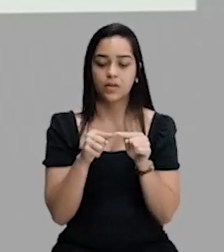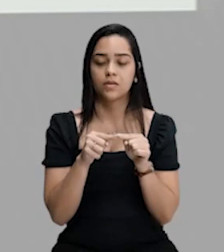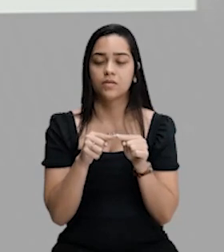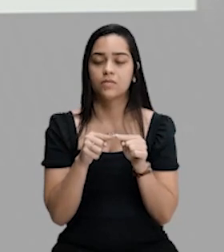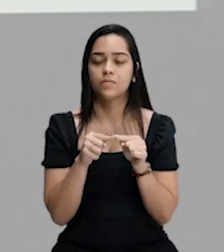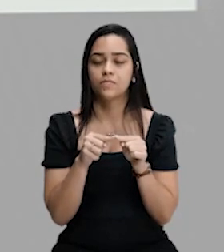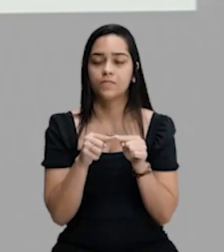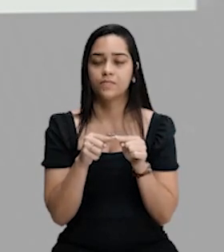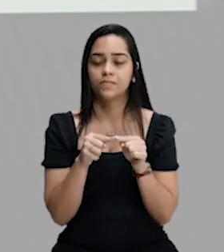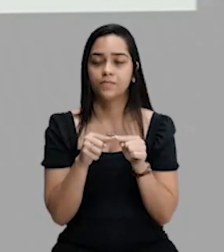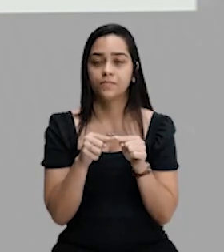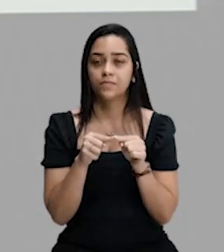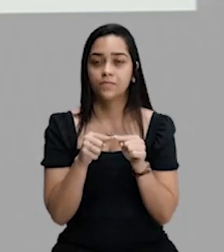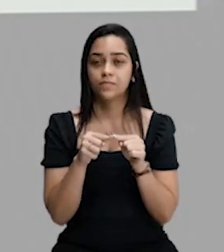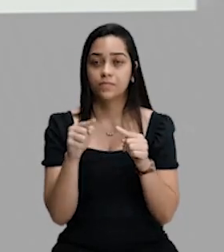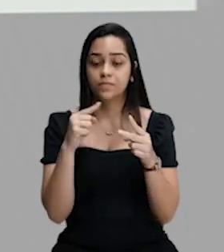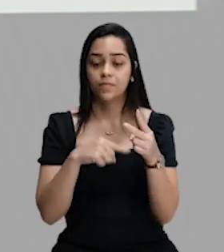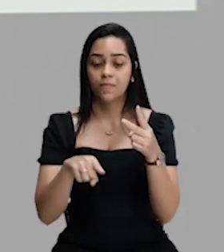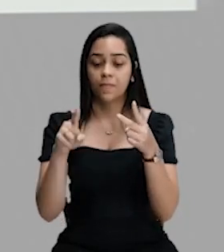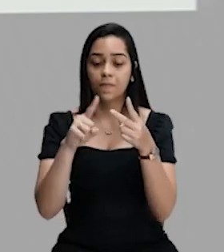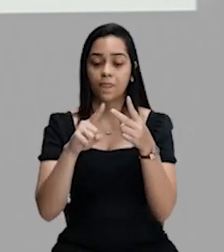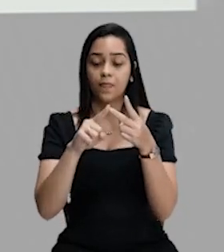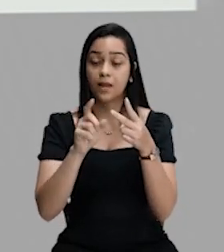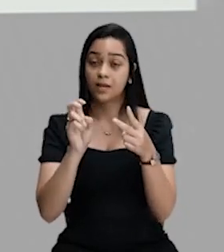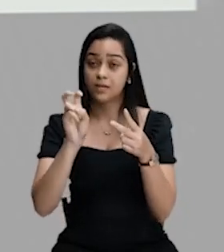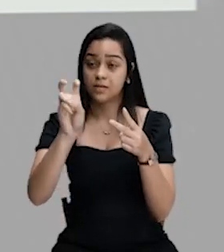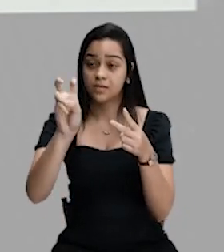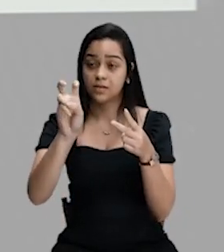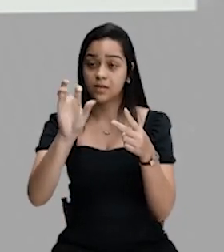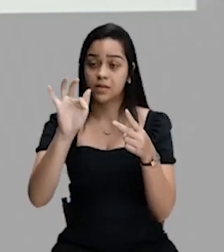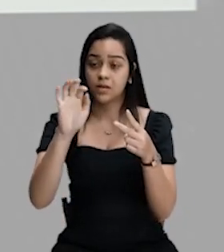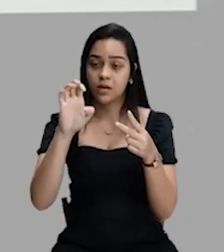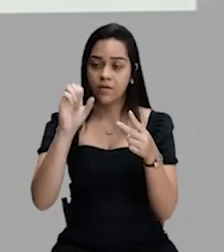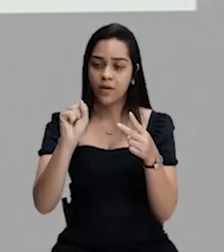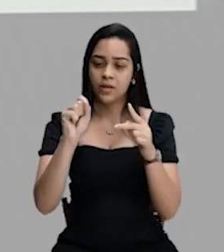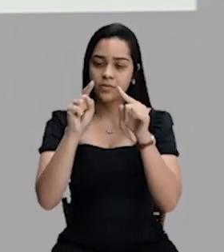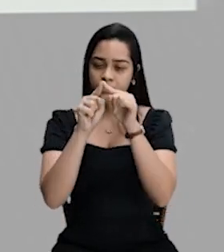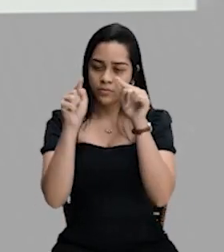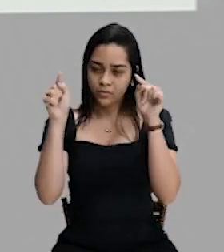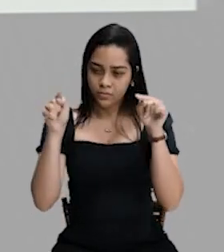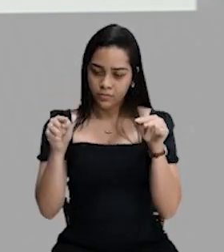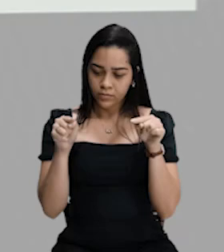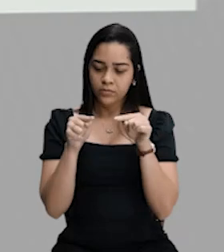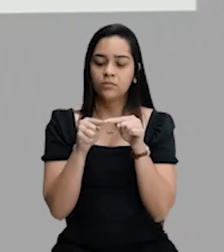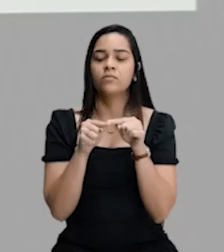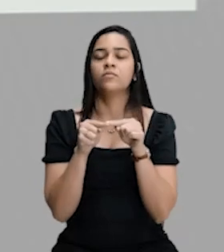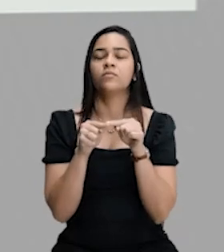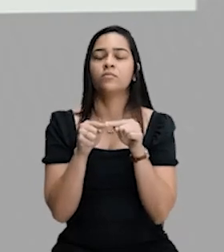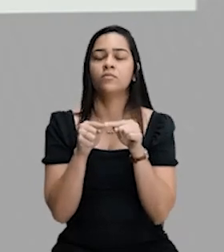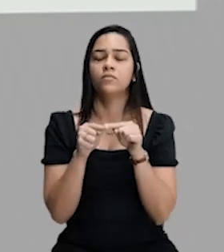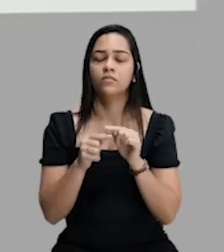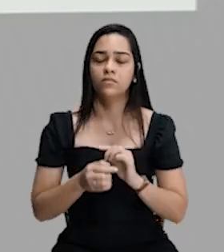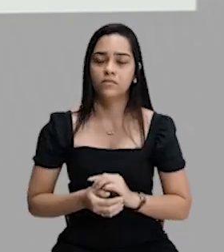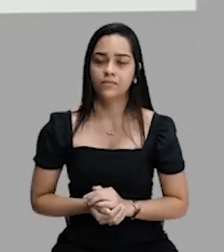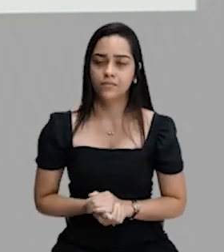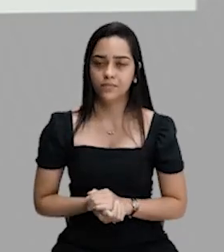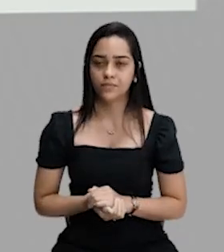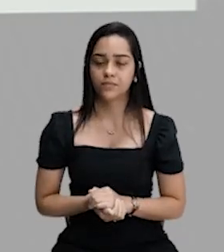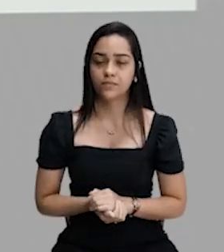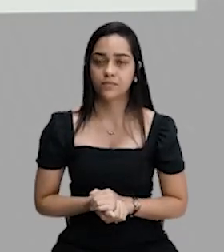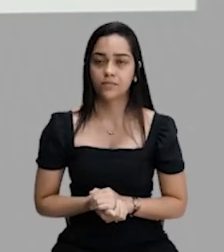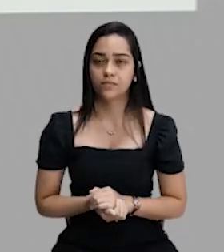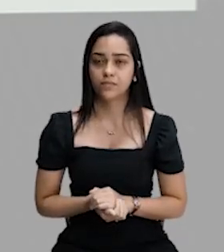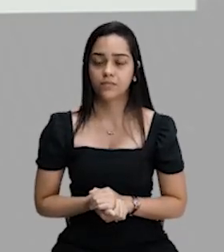beleza e são cinco faces quadriculares cinco faces